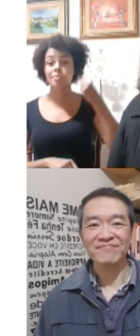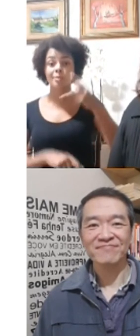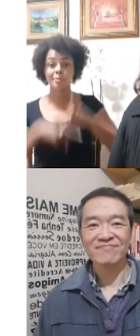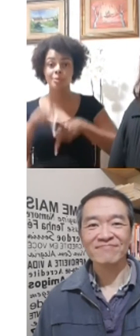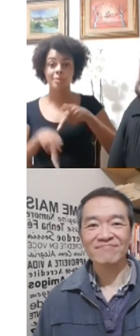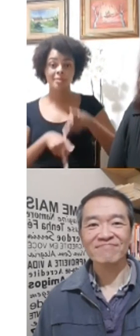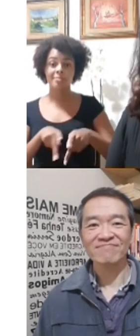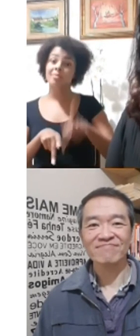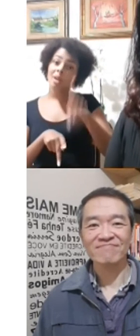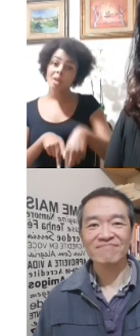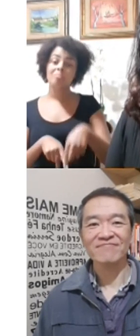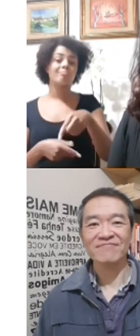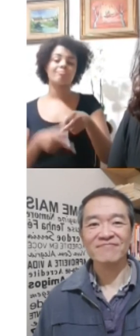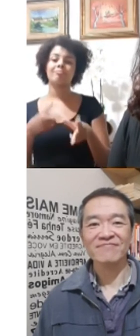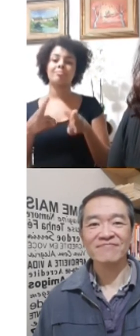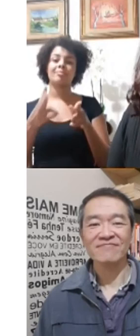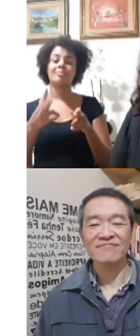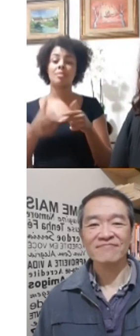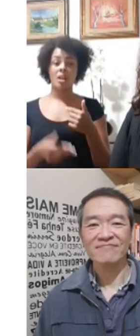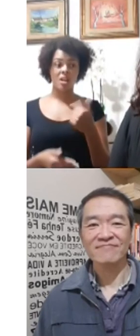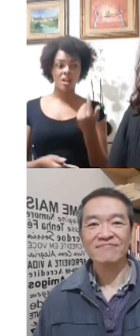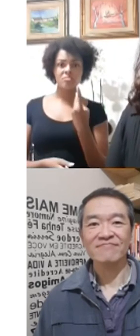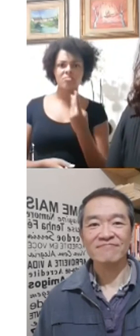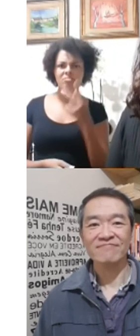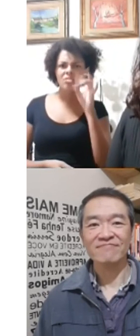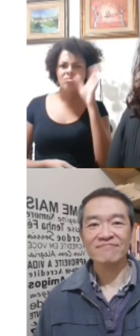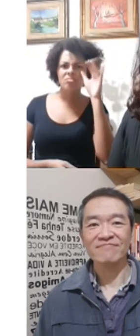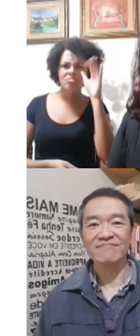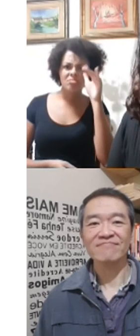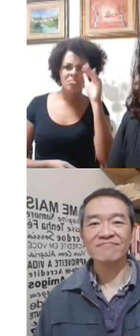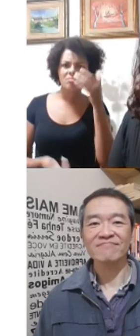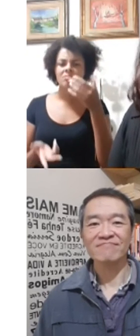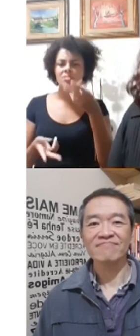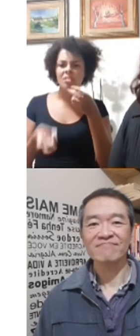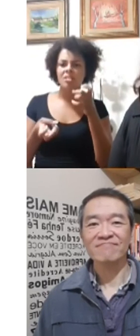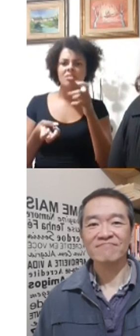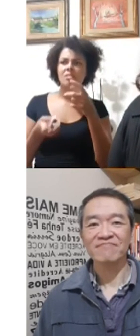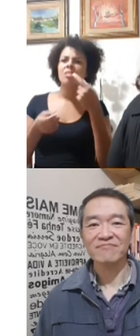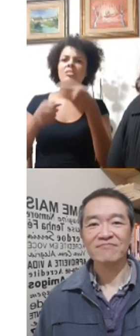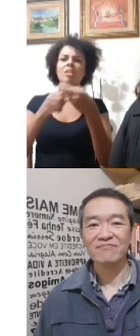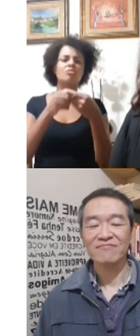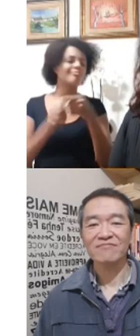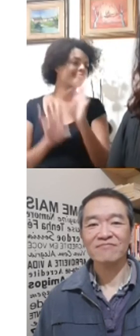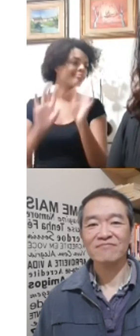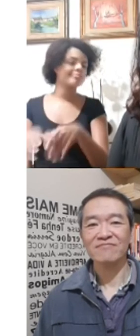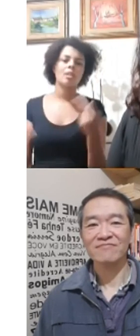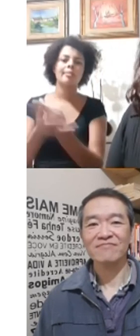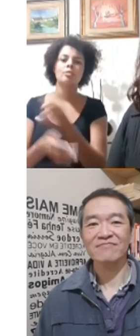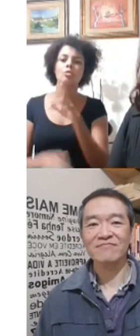é justamente isso, né? Enquanto a gente ficar observando, né, o que acontece na nossa cidade,